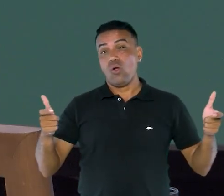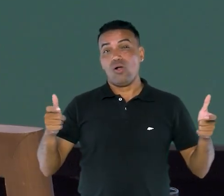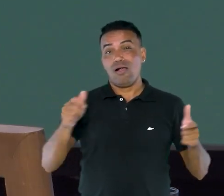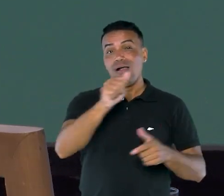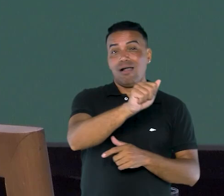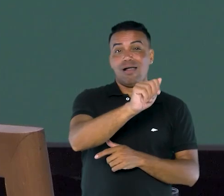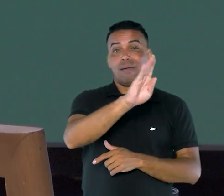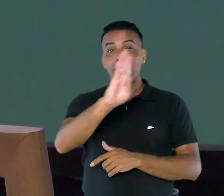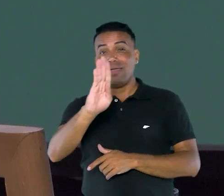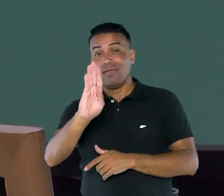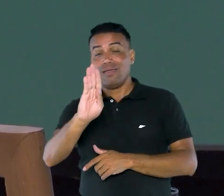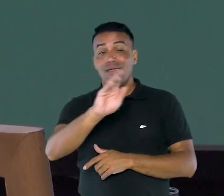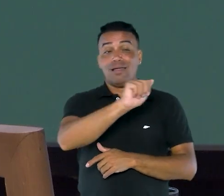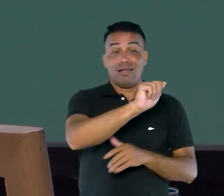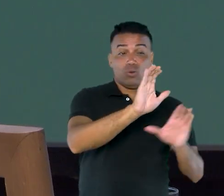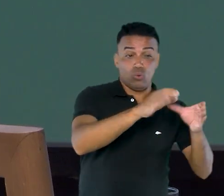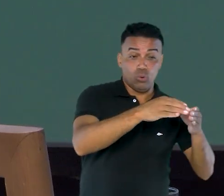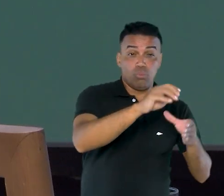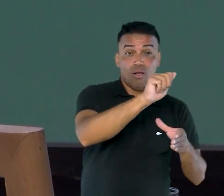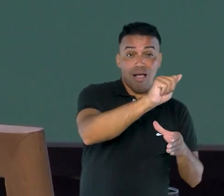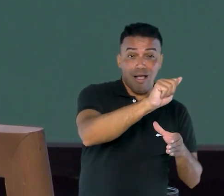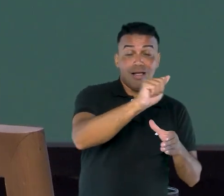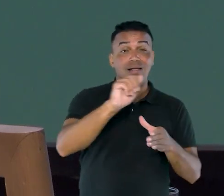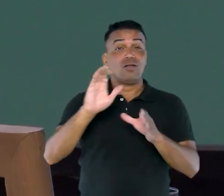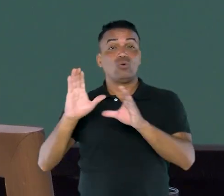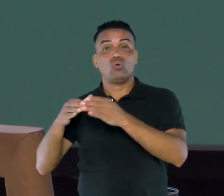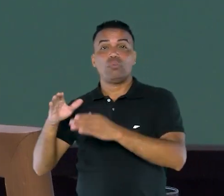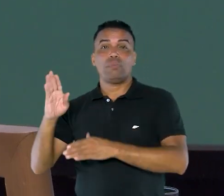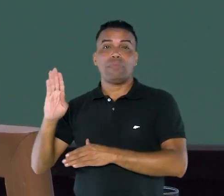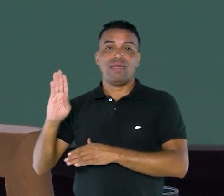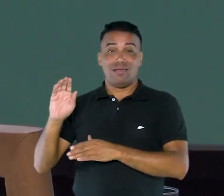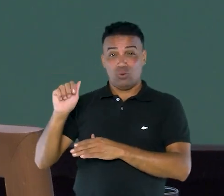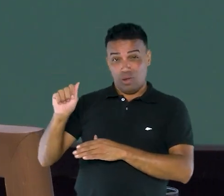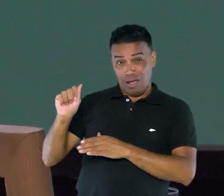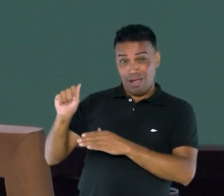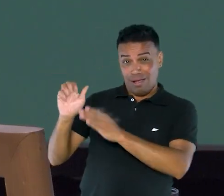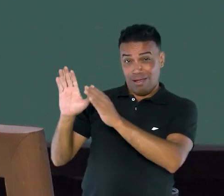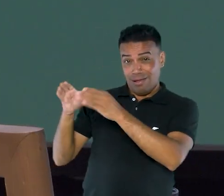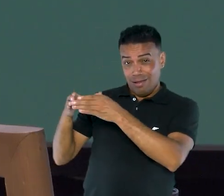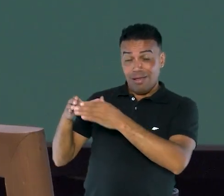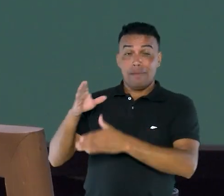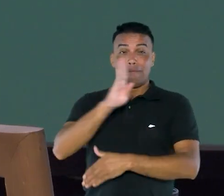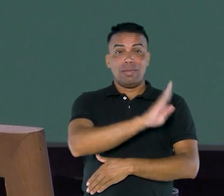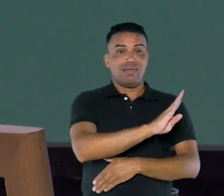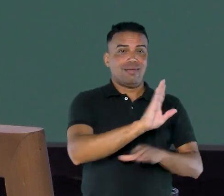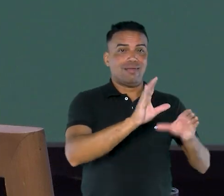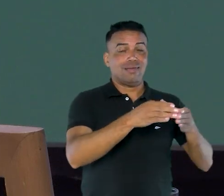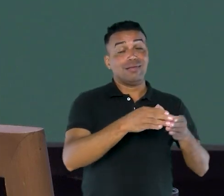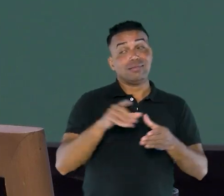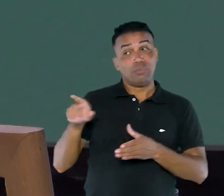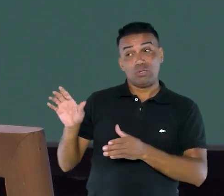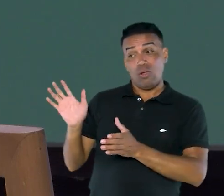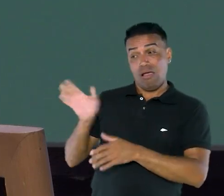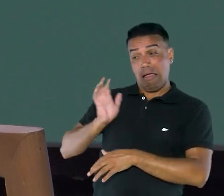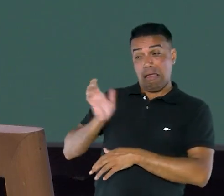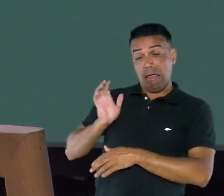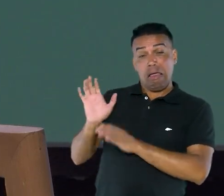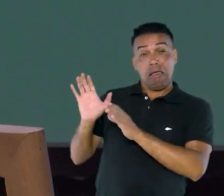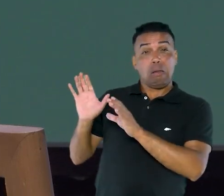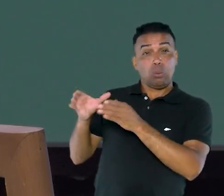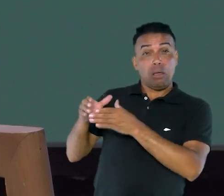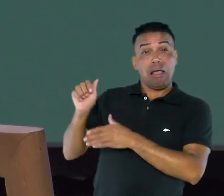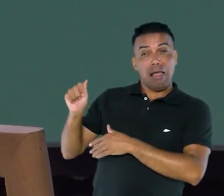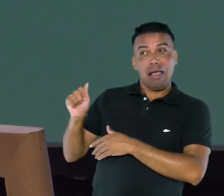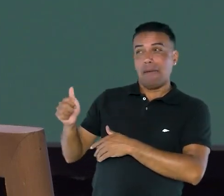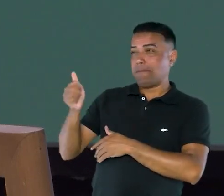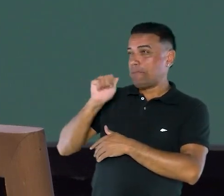classe AB. Então, gente com muito dinheiro toma remédio para dormir, para acordar, vinvens